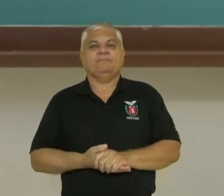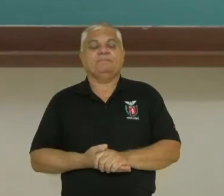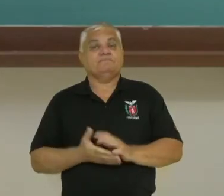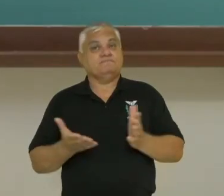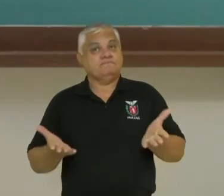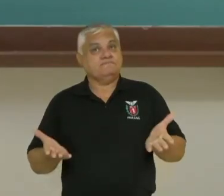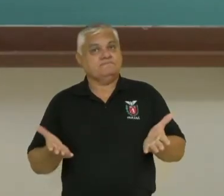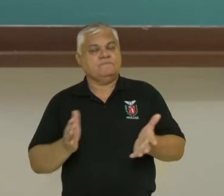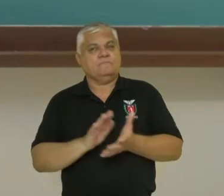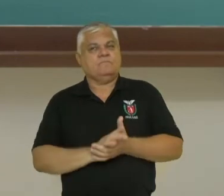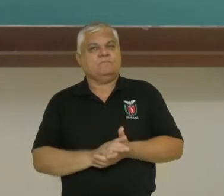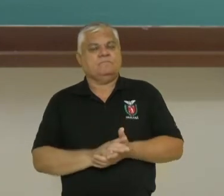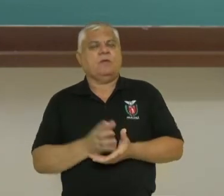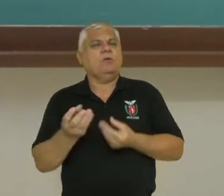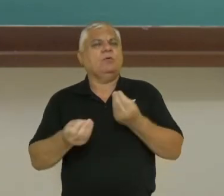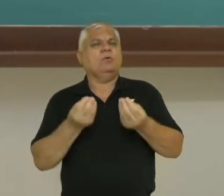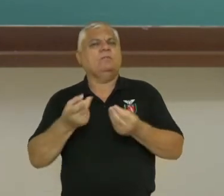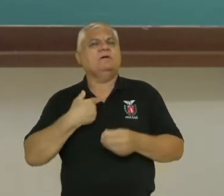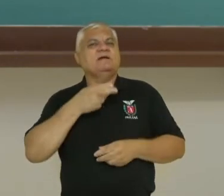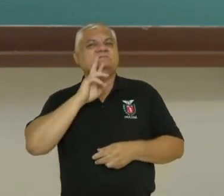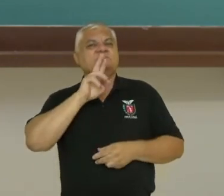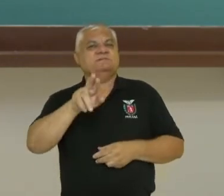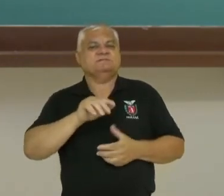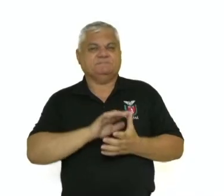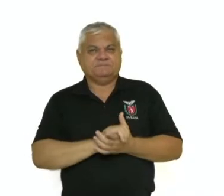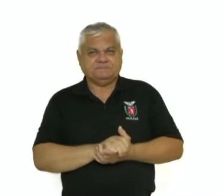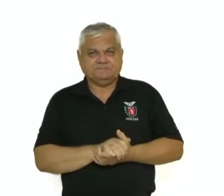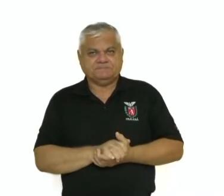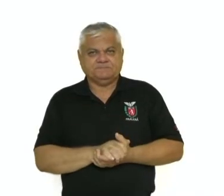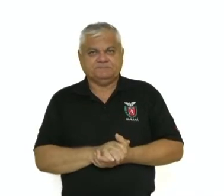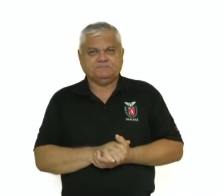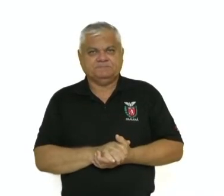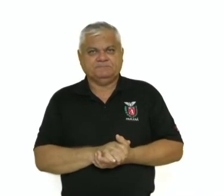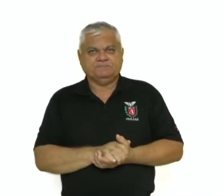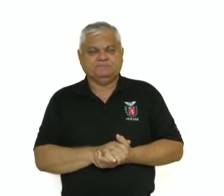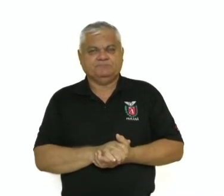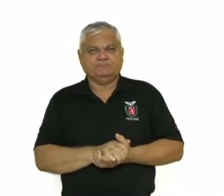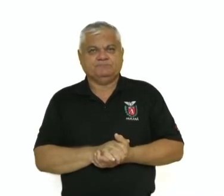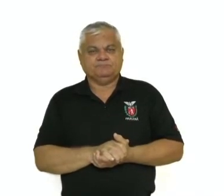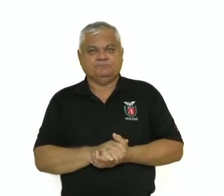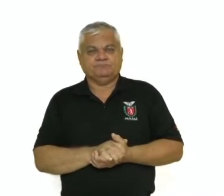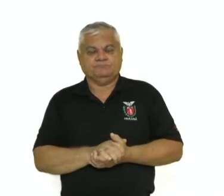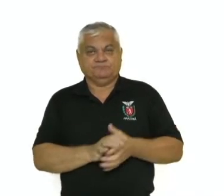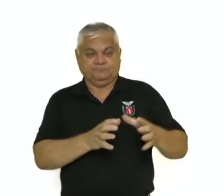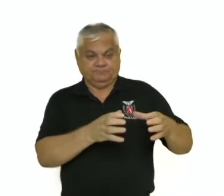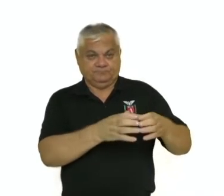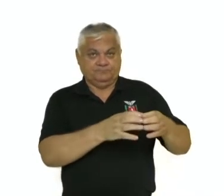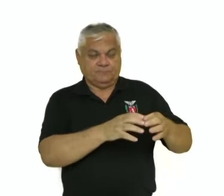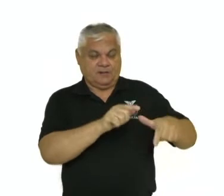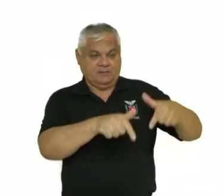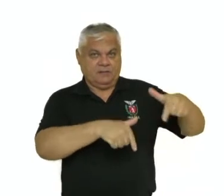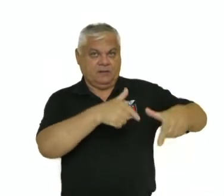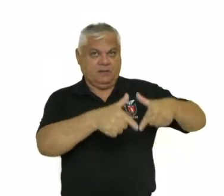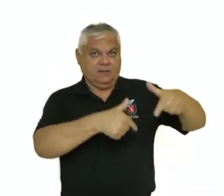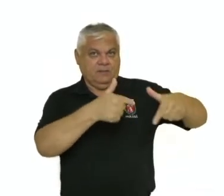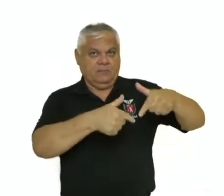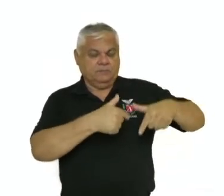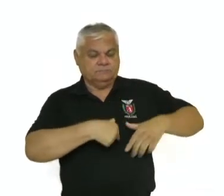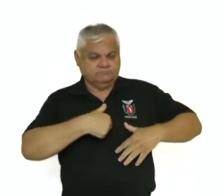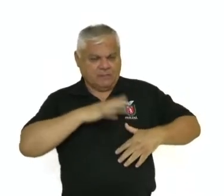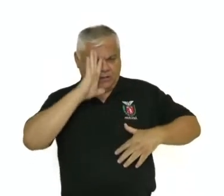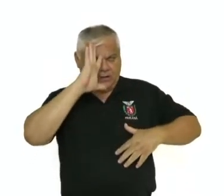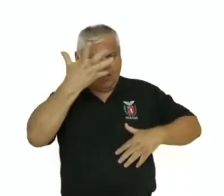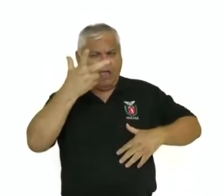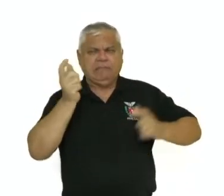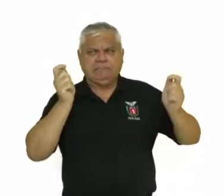Bem, vamos ver como fica a possível resposta. A classe proletária pôde enxergar uma solução no